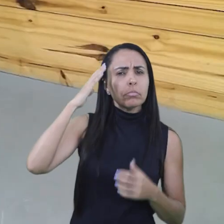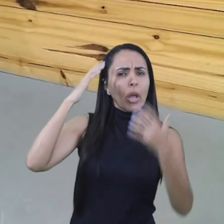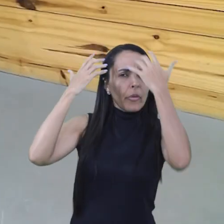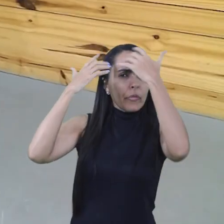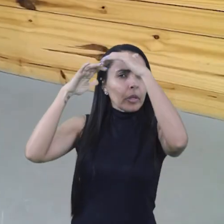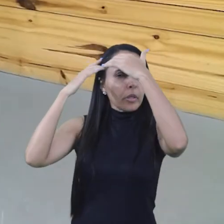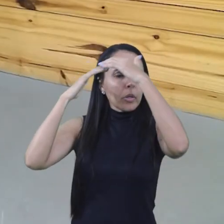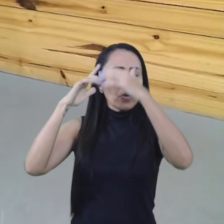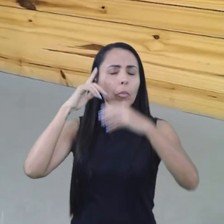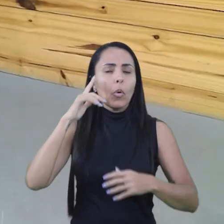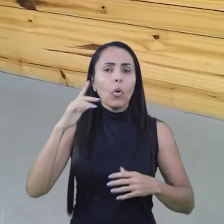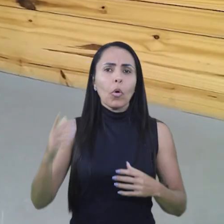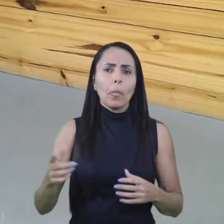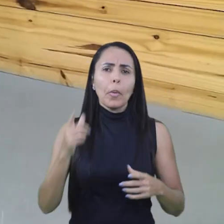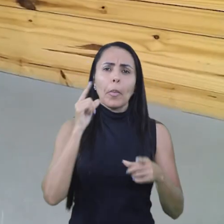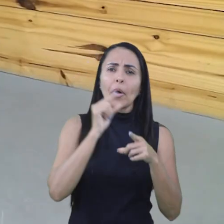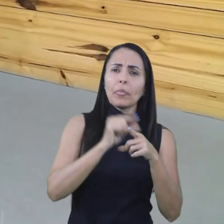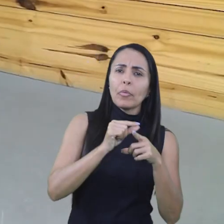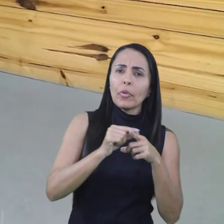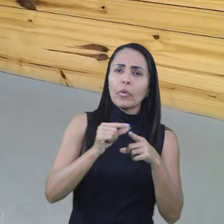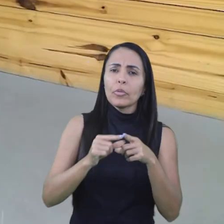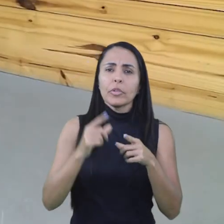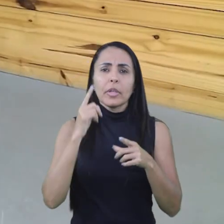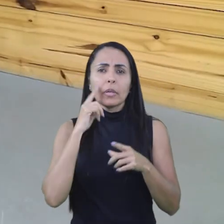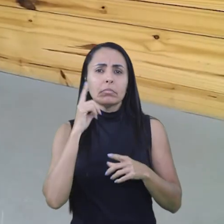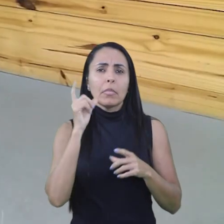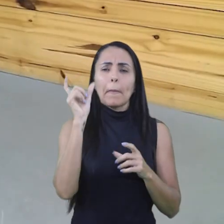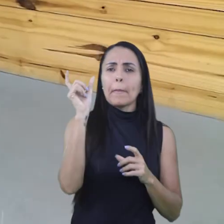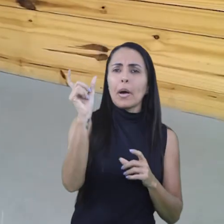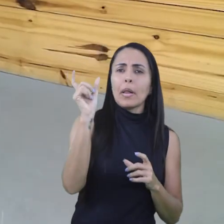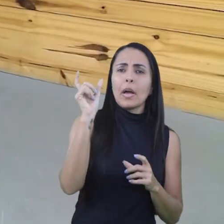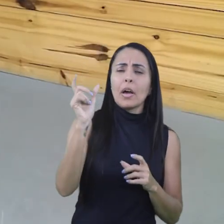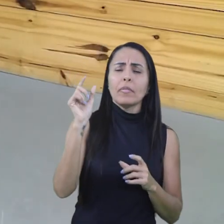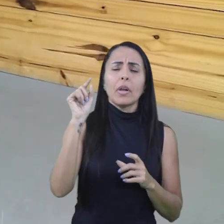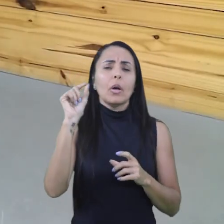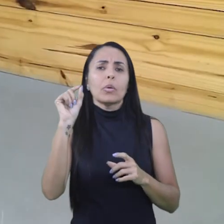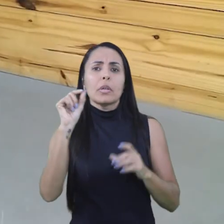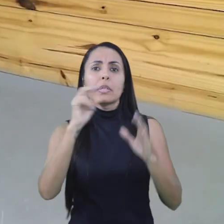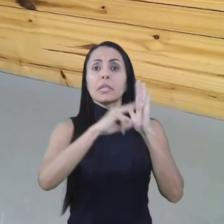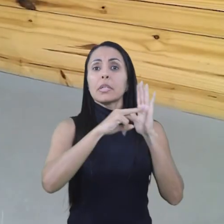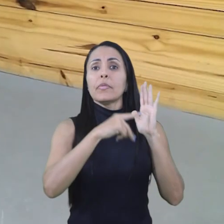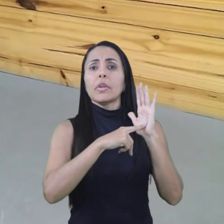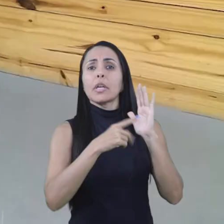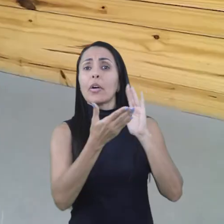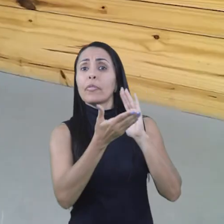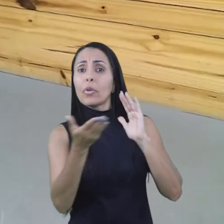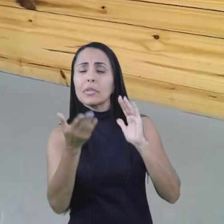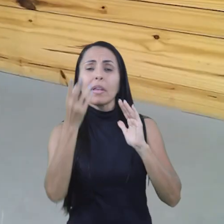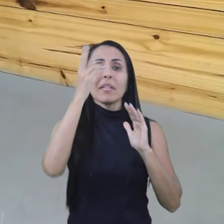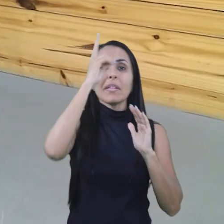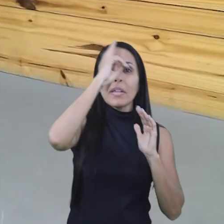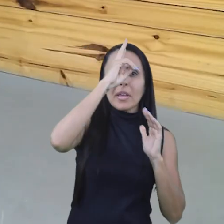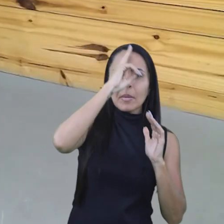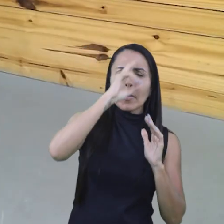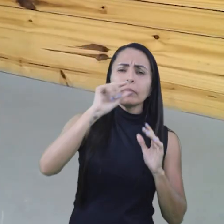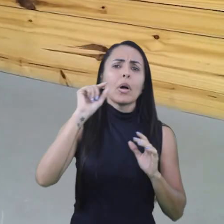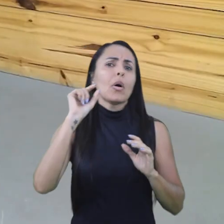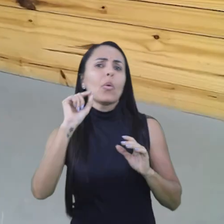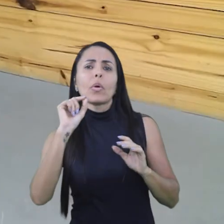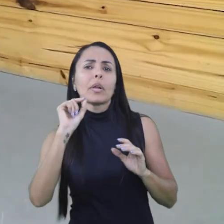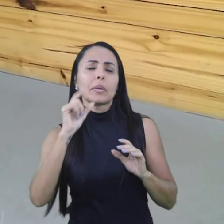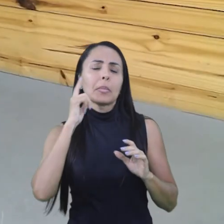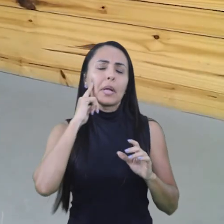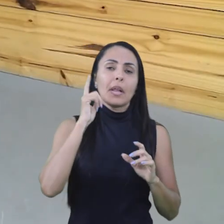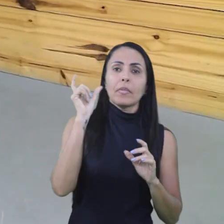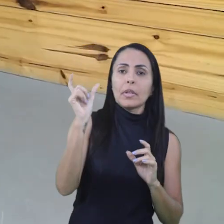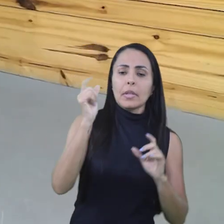a morfologia da palavra, né? O que é que significa trabalho? O que é que você lembra quando se fala de trabalho? Tem gente